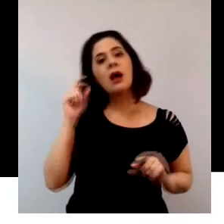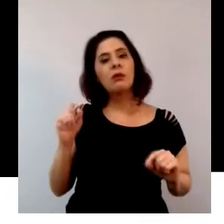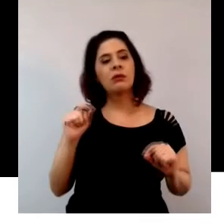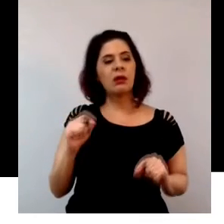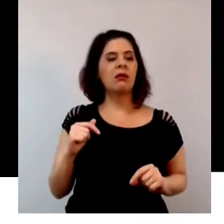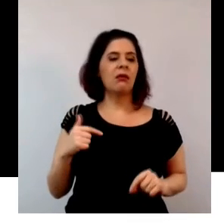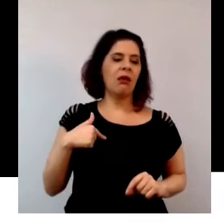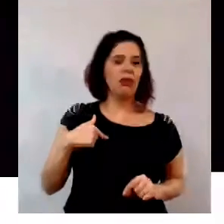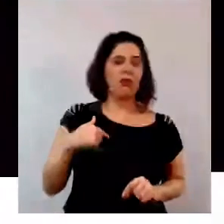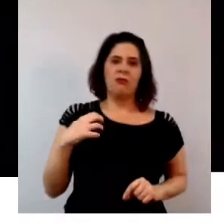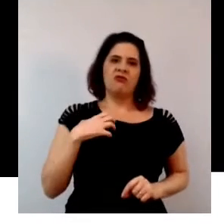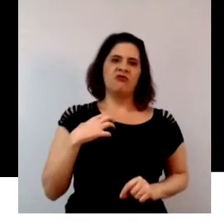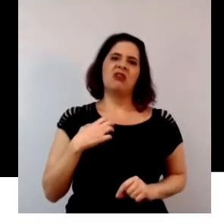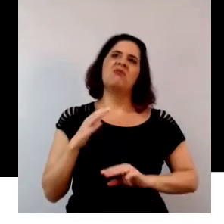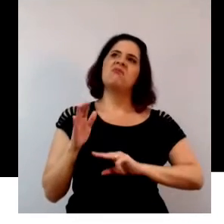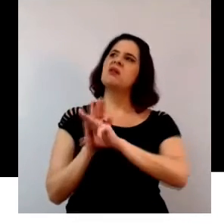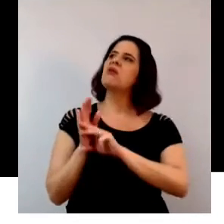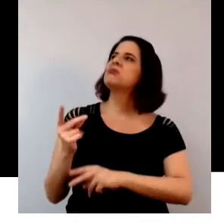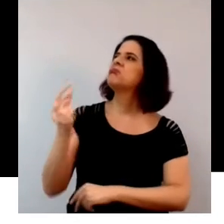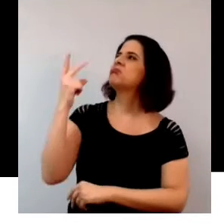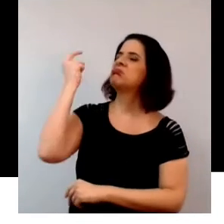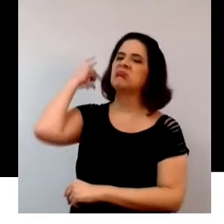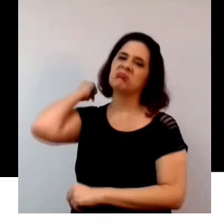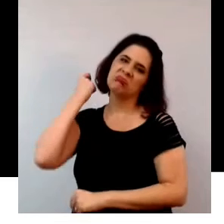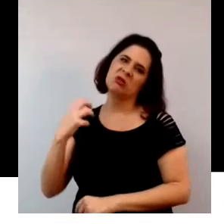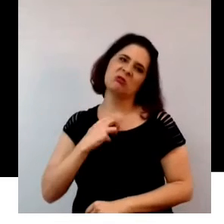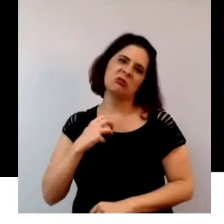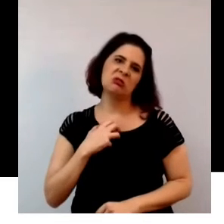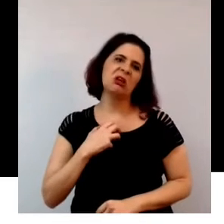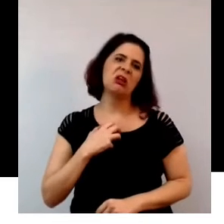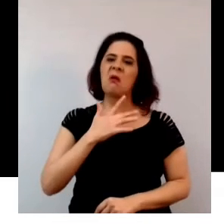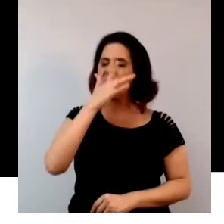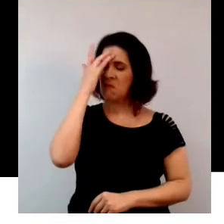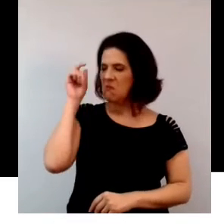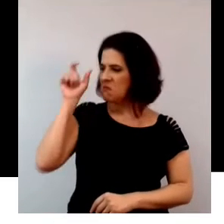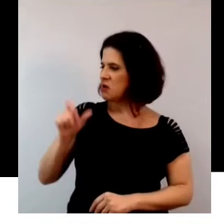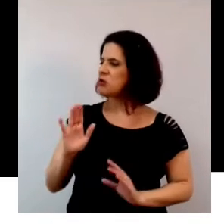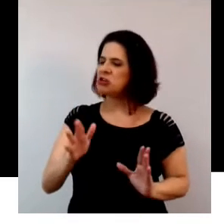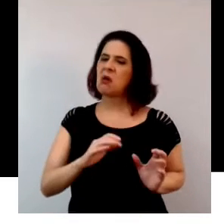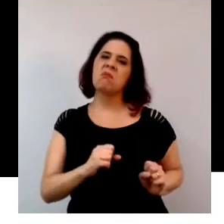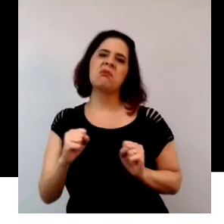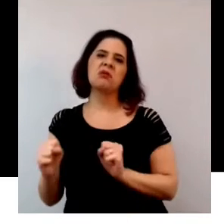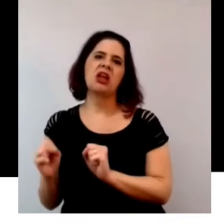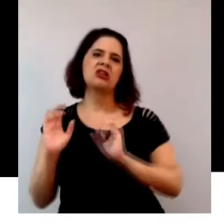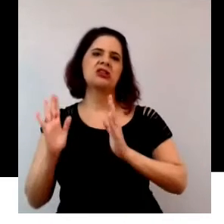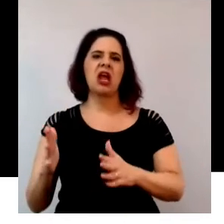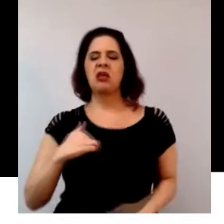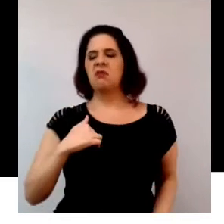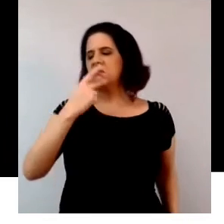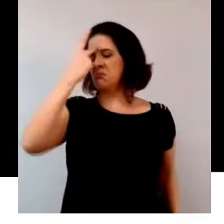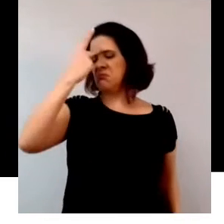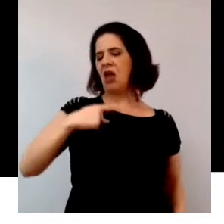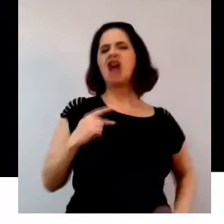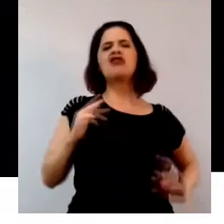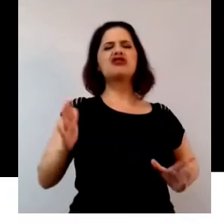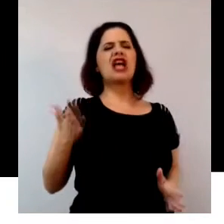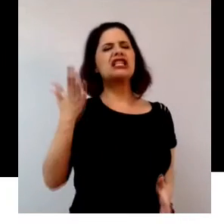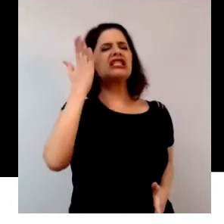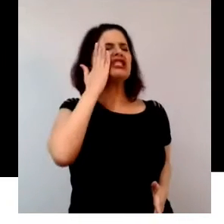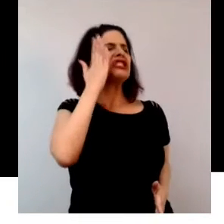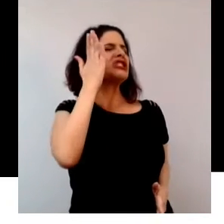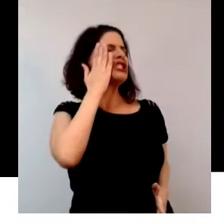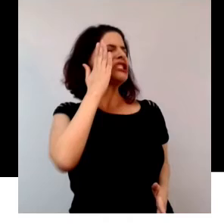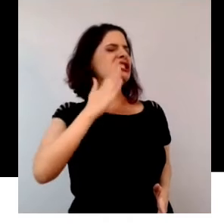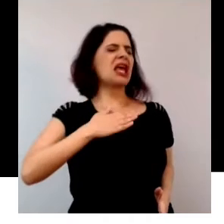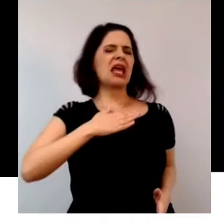metodologias antigas, né, essas metodologias de quem já está no poder, que é um lugar de eu sei, a verdade é minha, e descer 2